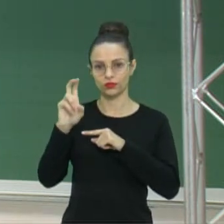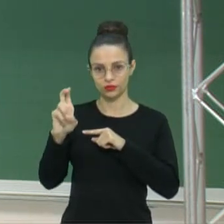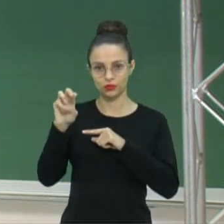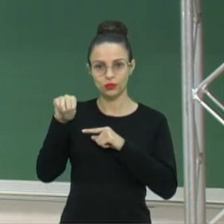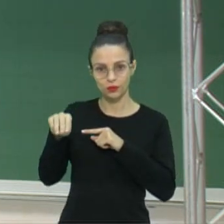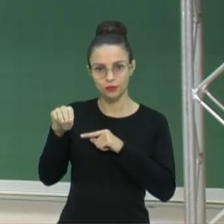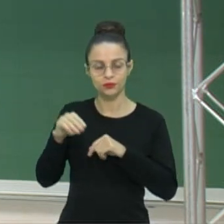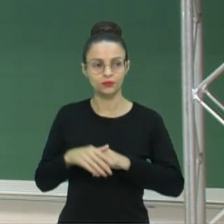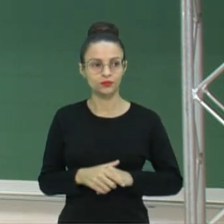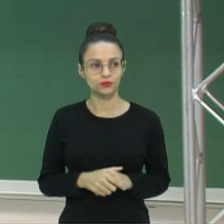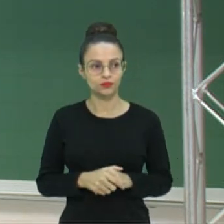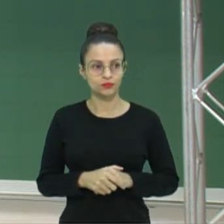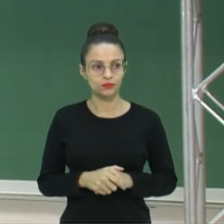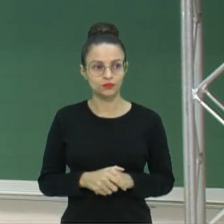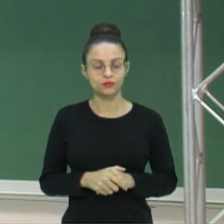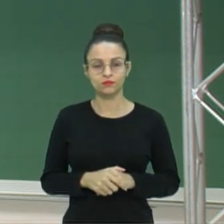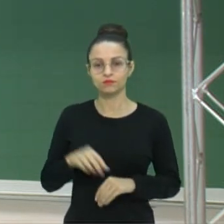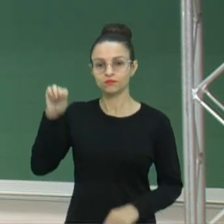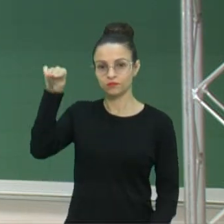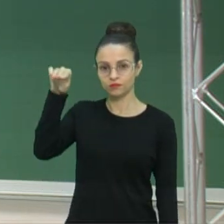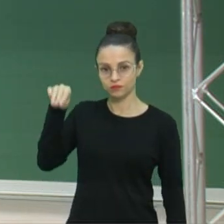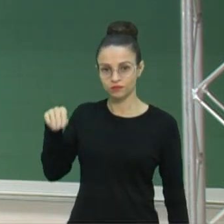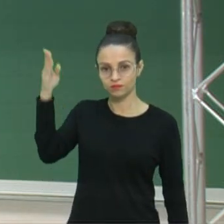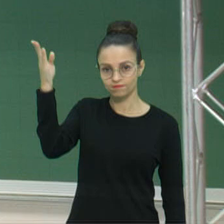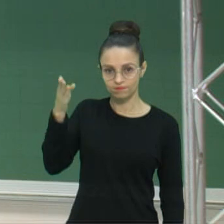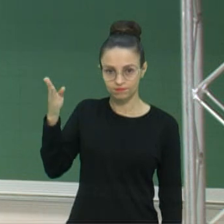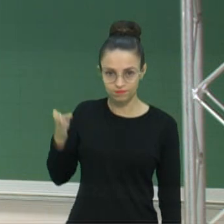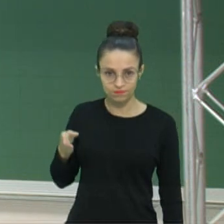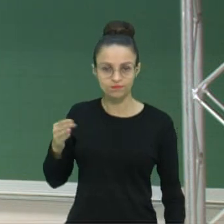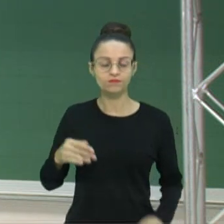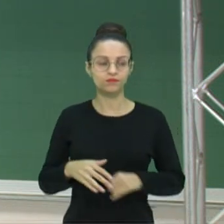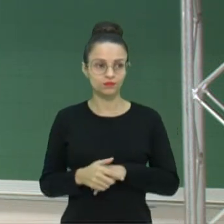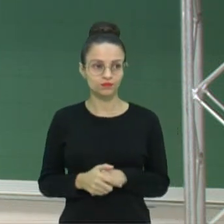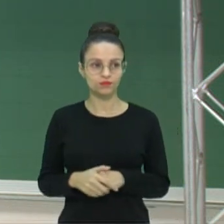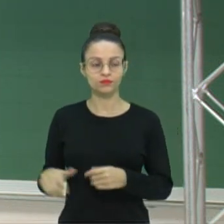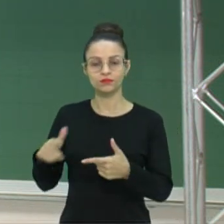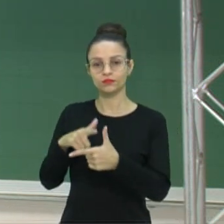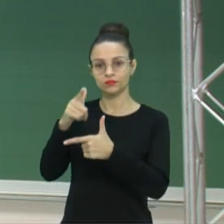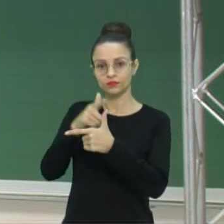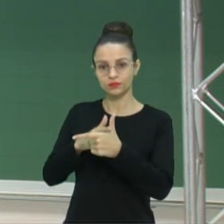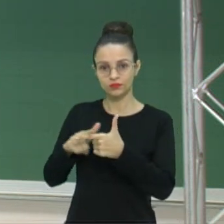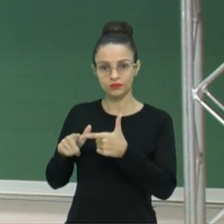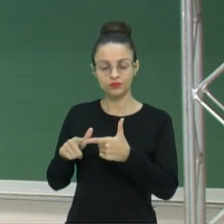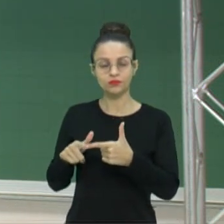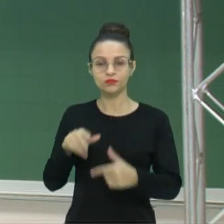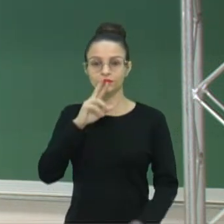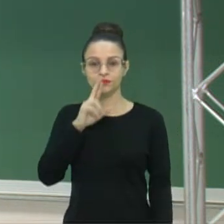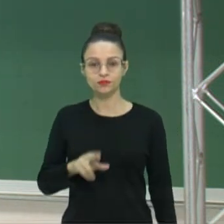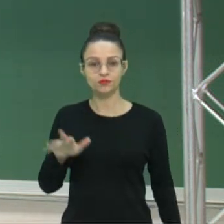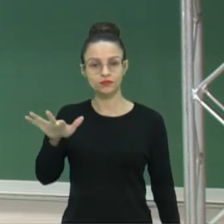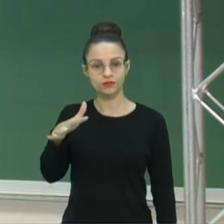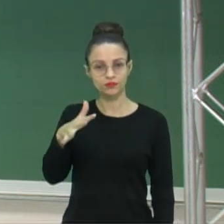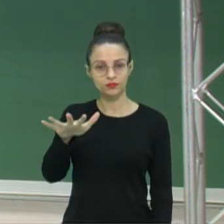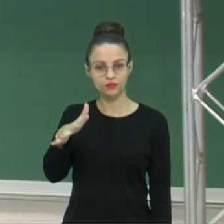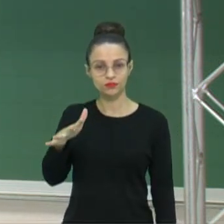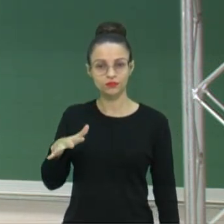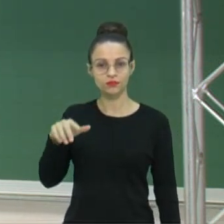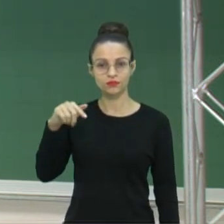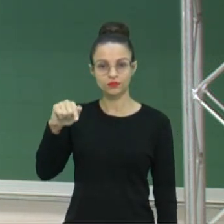massa do tubarão. Corto, certo? Essa divisãozinha aqui vai ficar